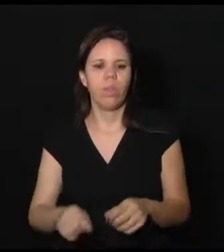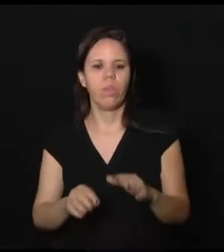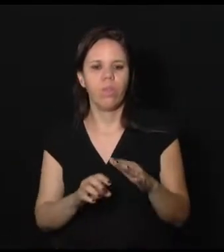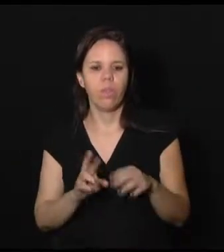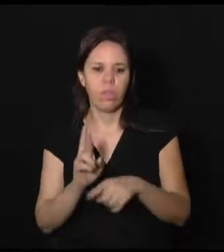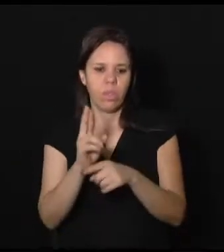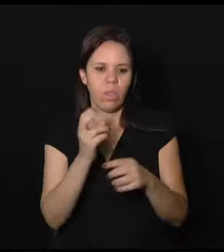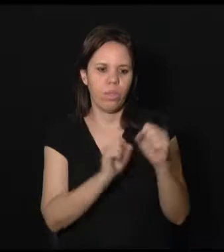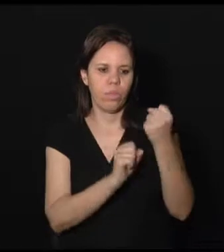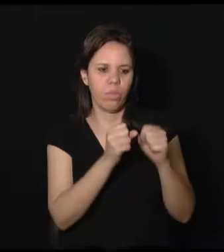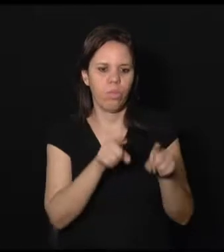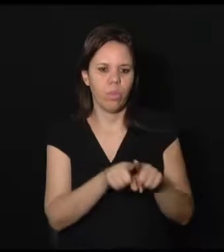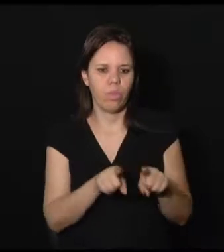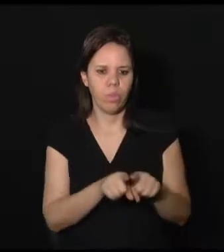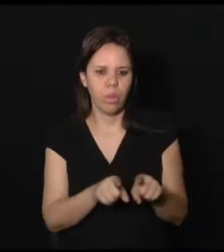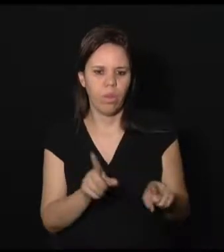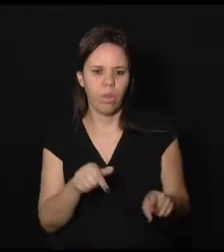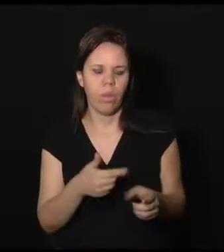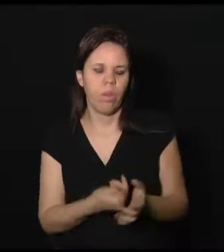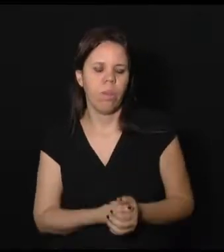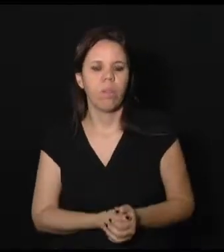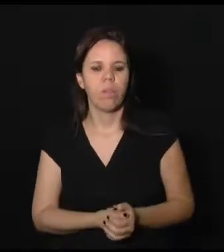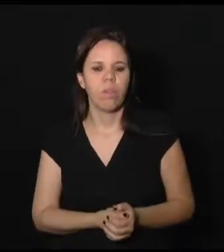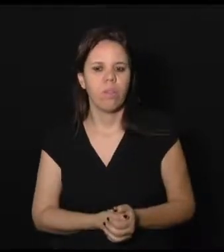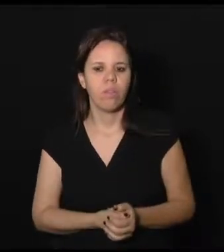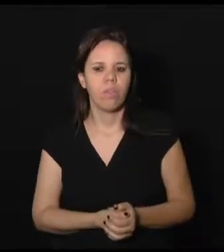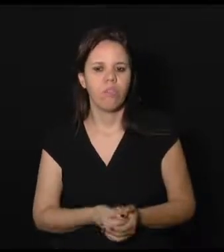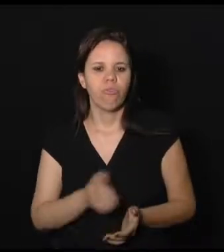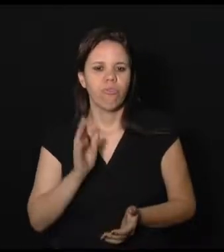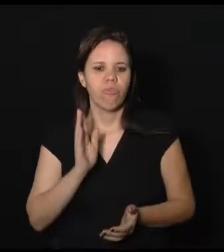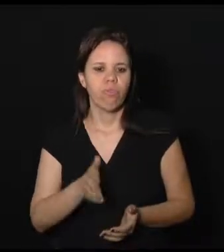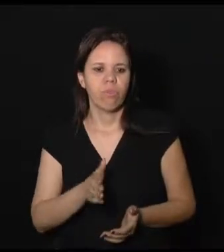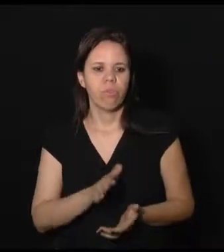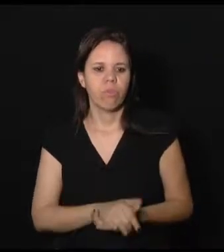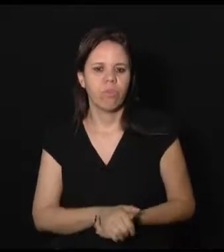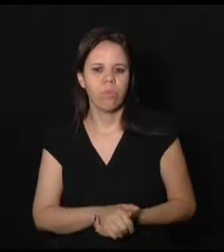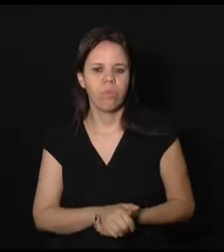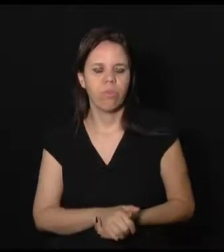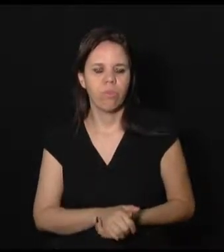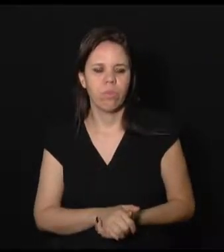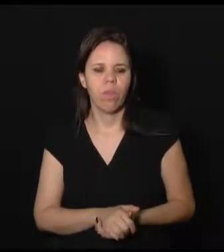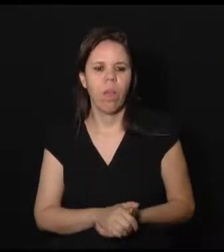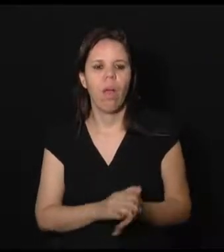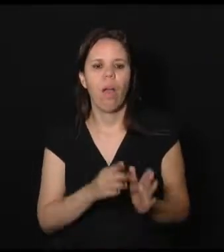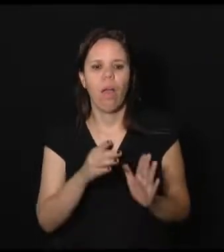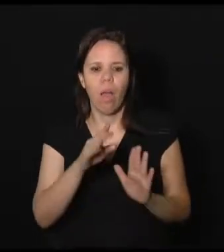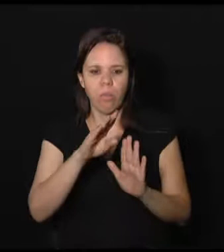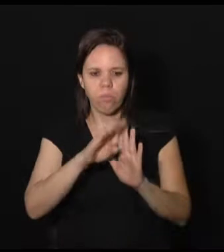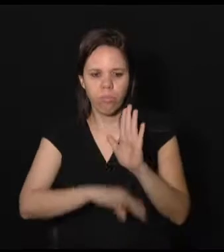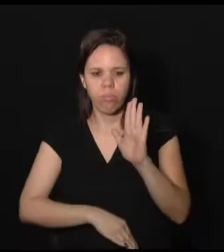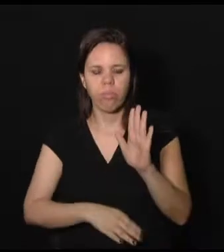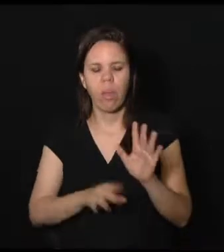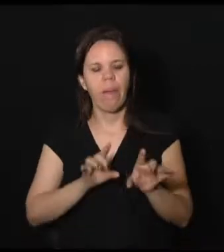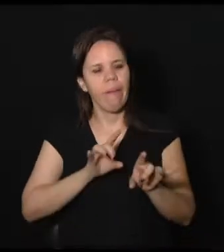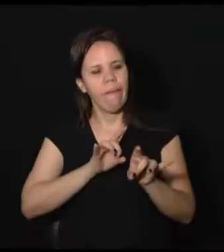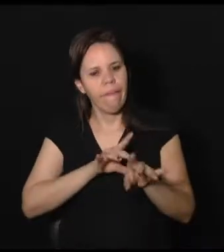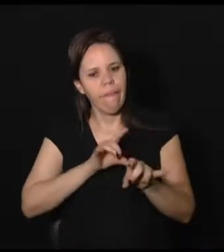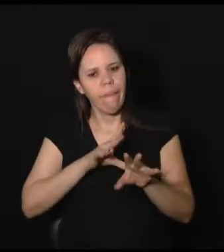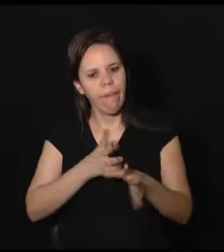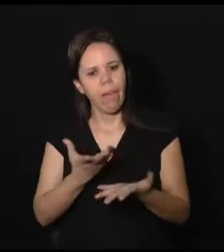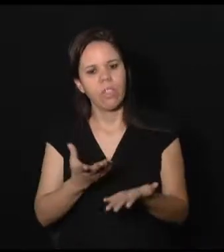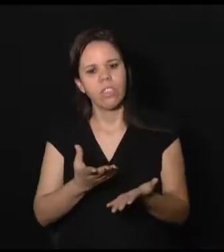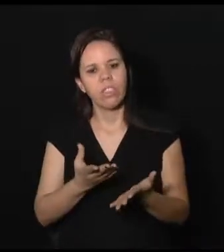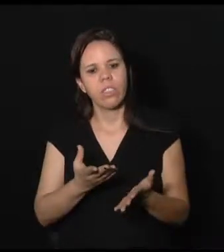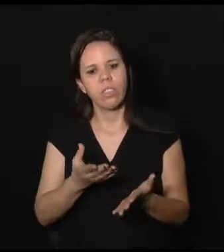indústrias, e isso, de certa forma, também já são pautas técnicas buscando desburocratizar